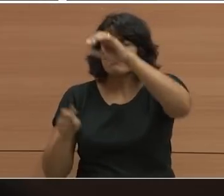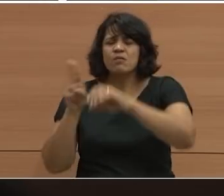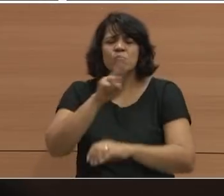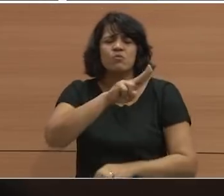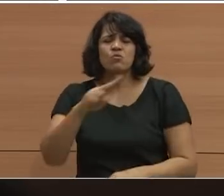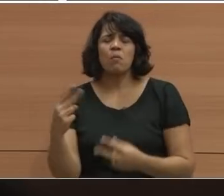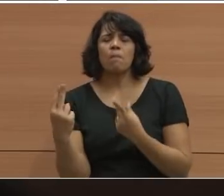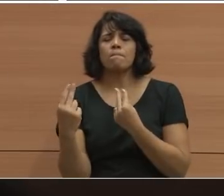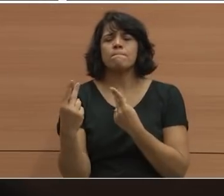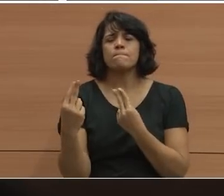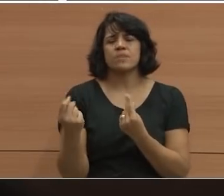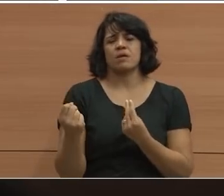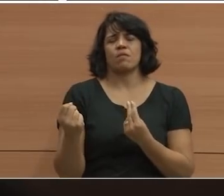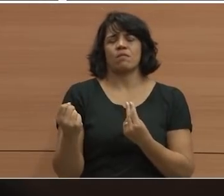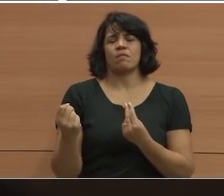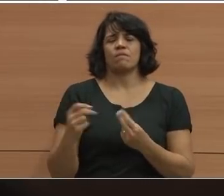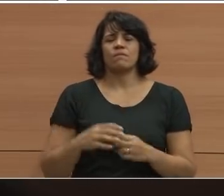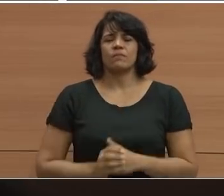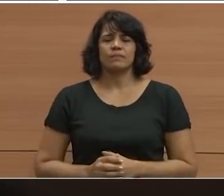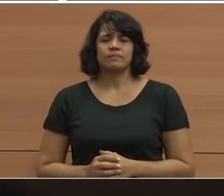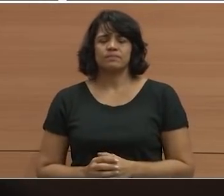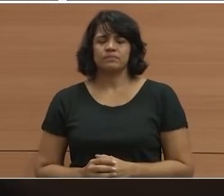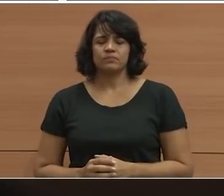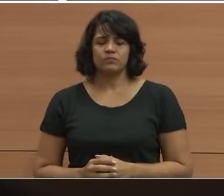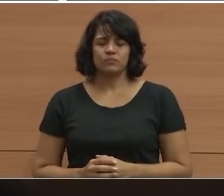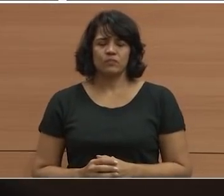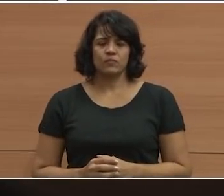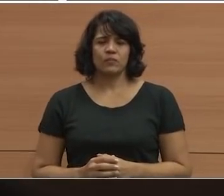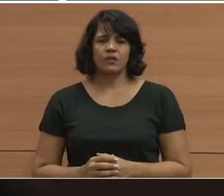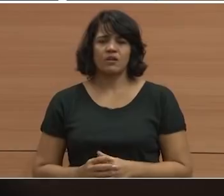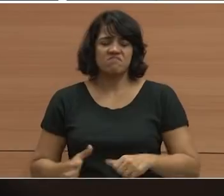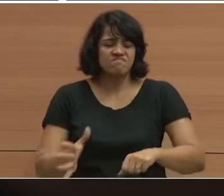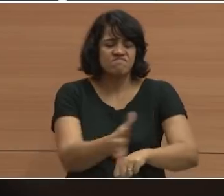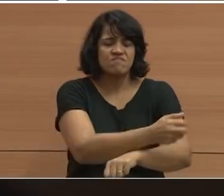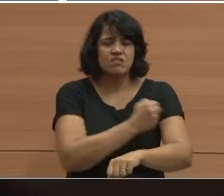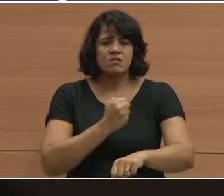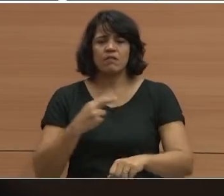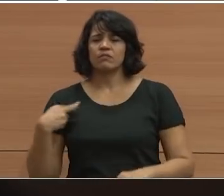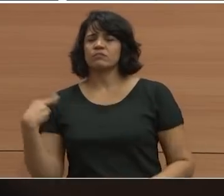homens, pelo qual importa que sejamos salvos.